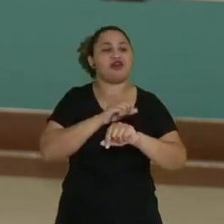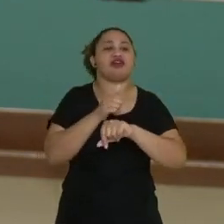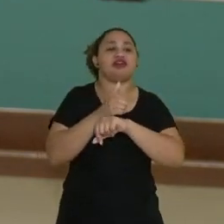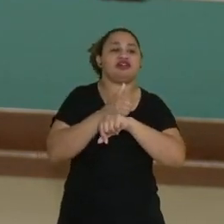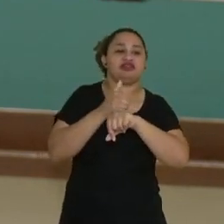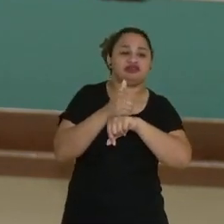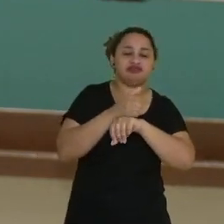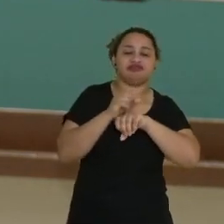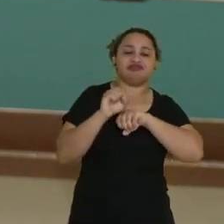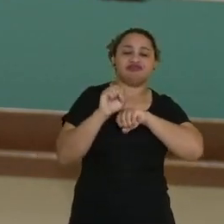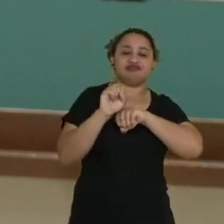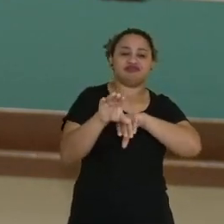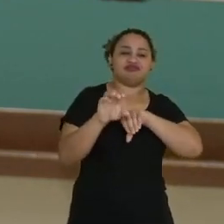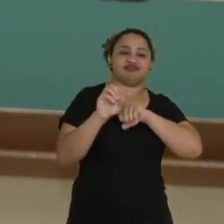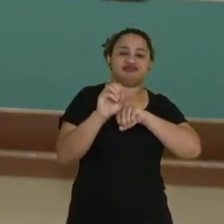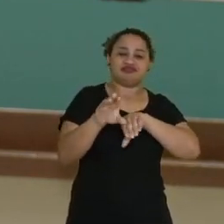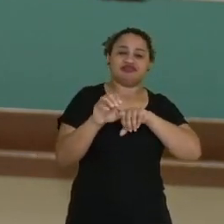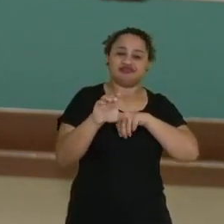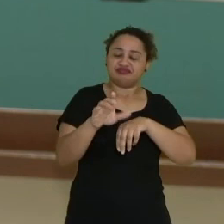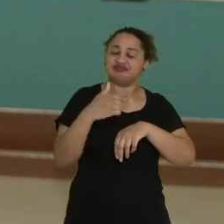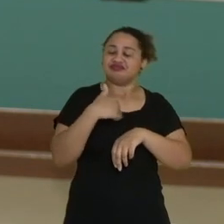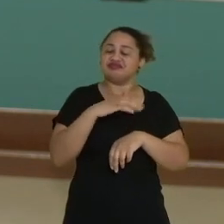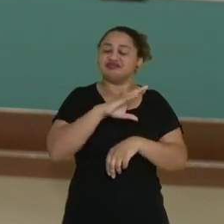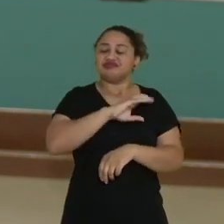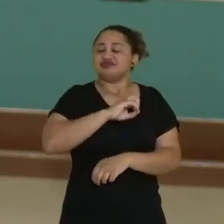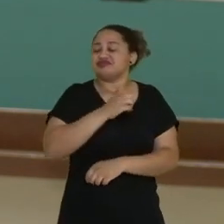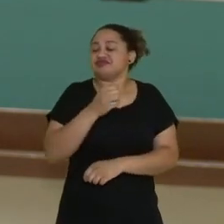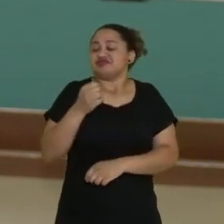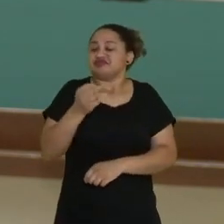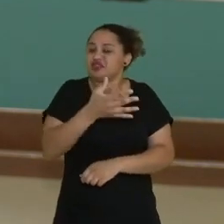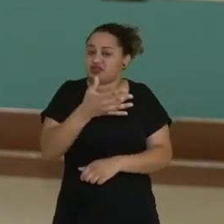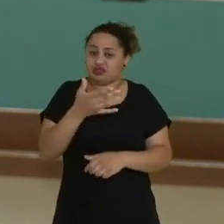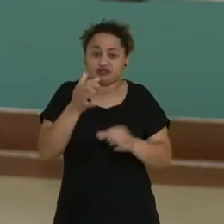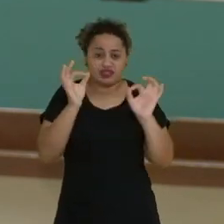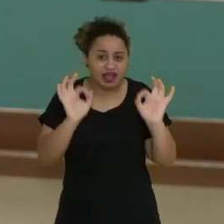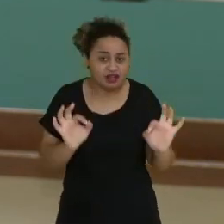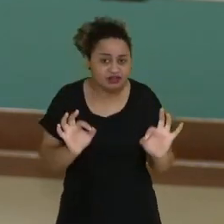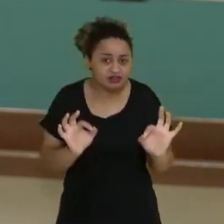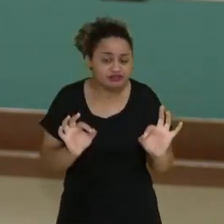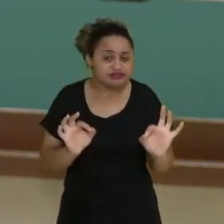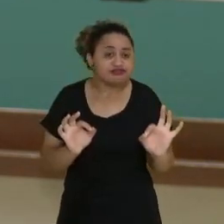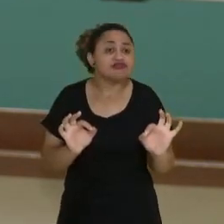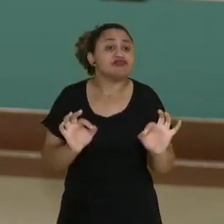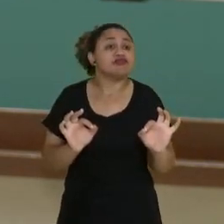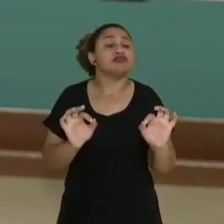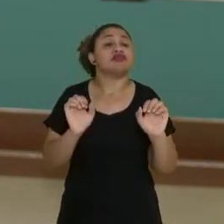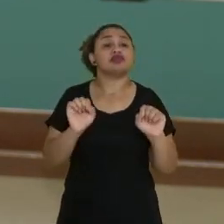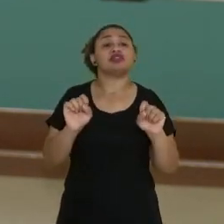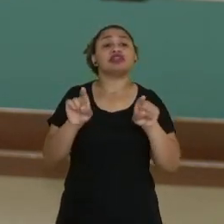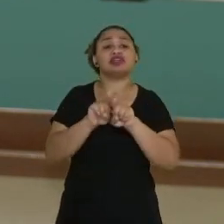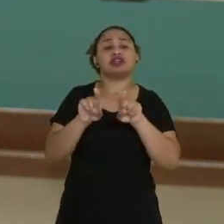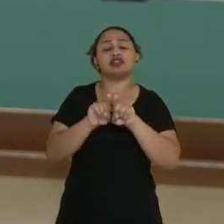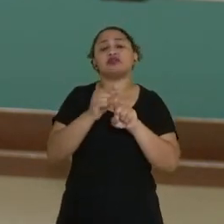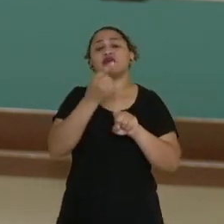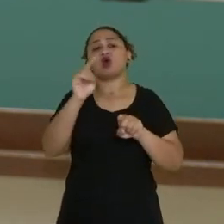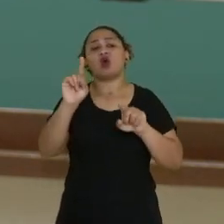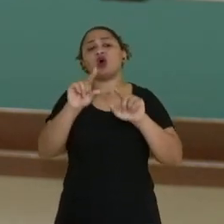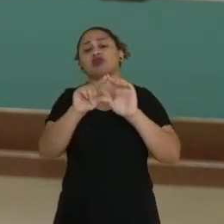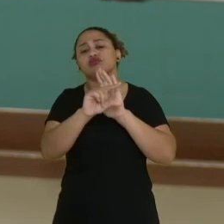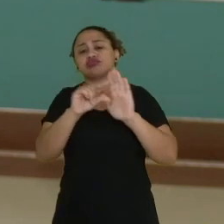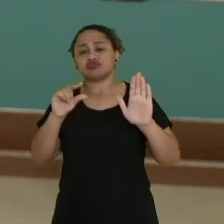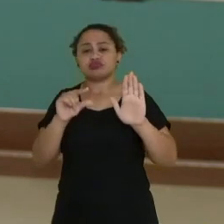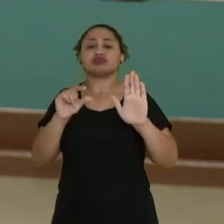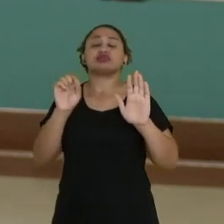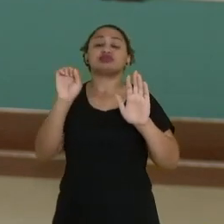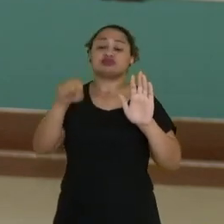pela educação e pela minha profissão. Confere? Poderia colocar outras? Sim,